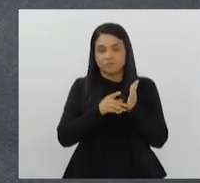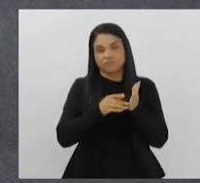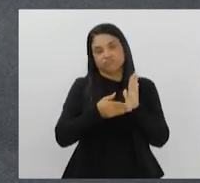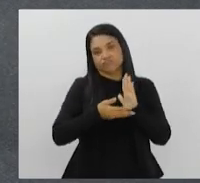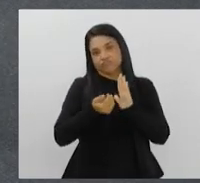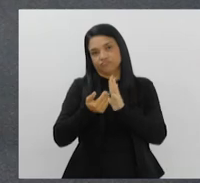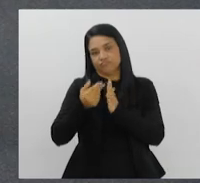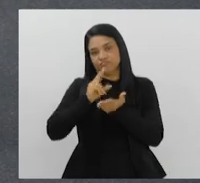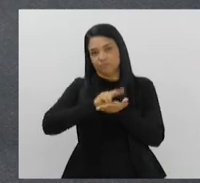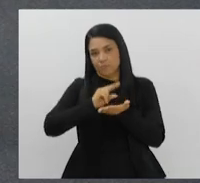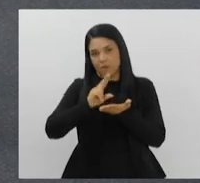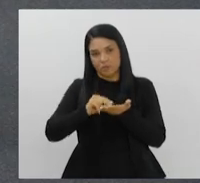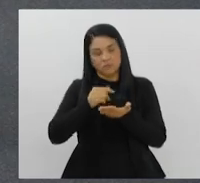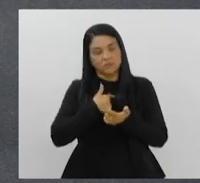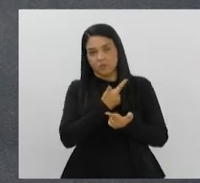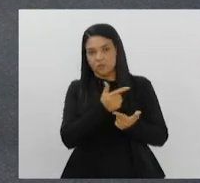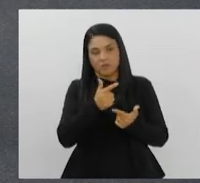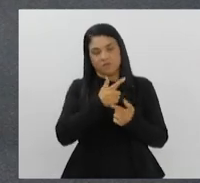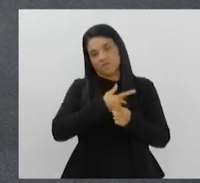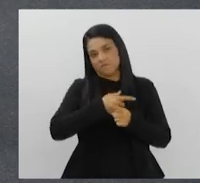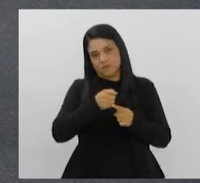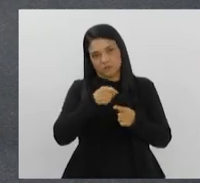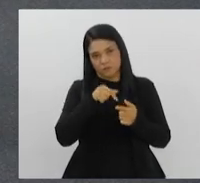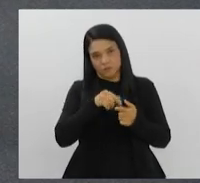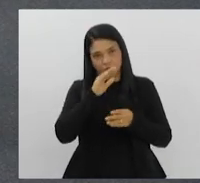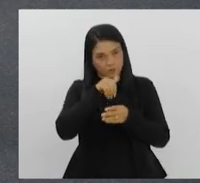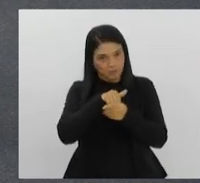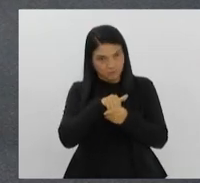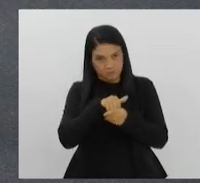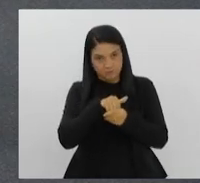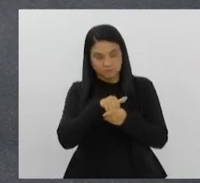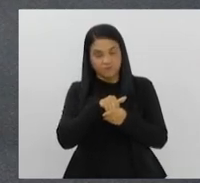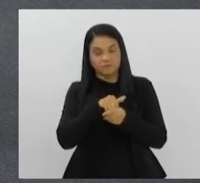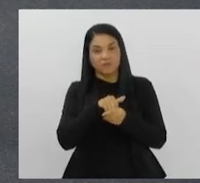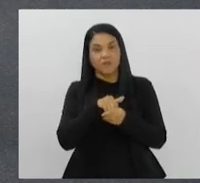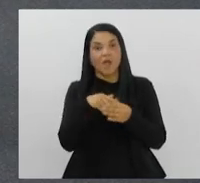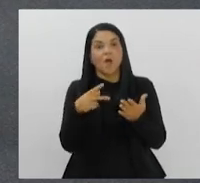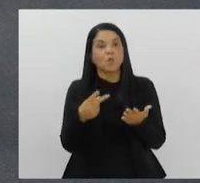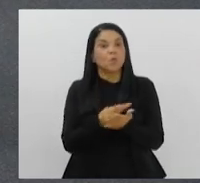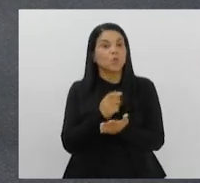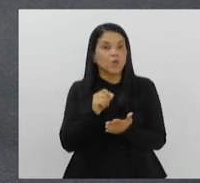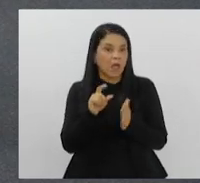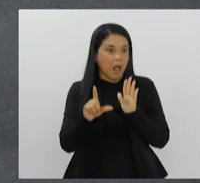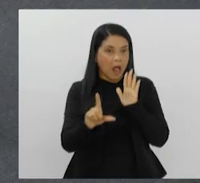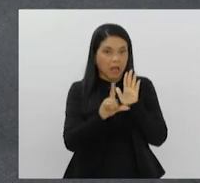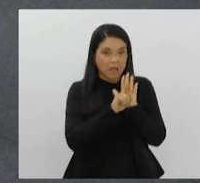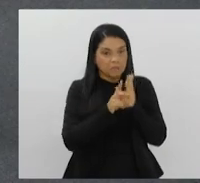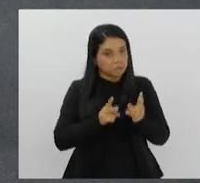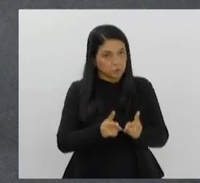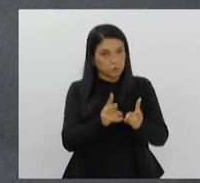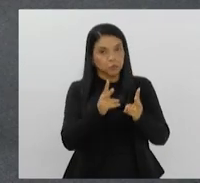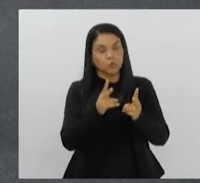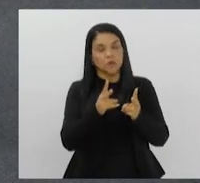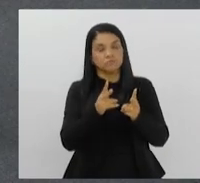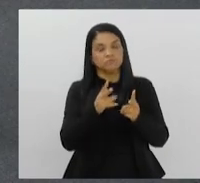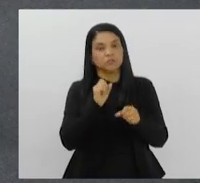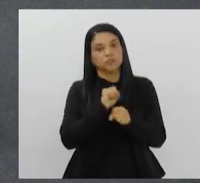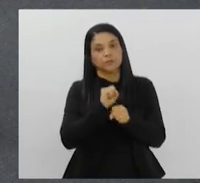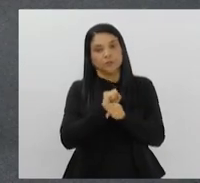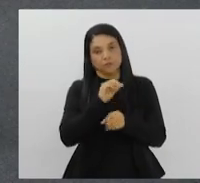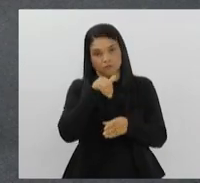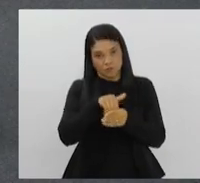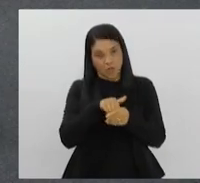teve redação do vencido votada. O que aconteceu? Até agora essa lei não foi votada, uma lei que eu sou contra,